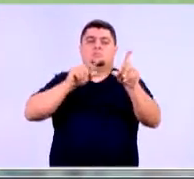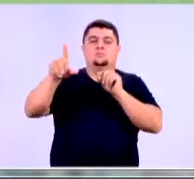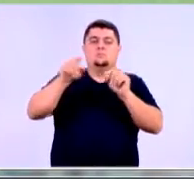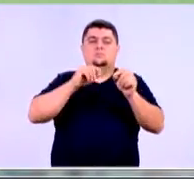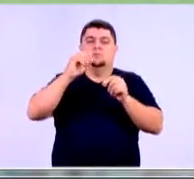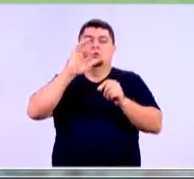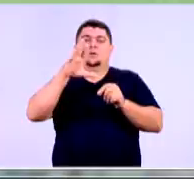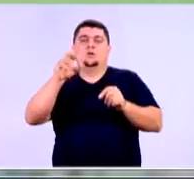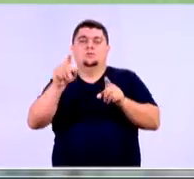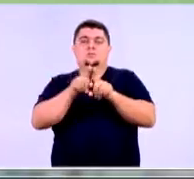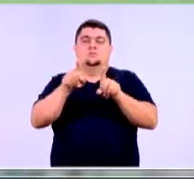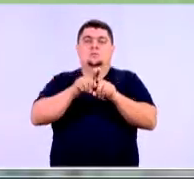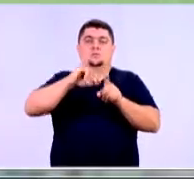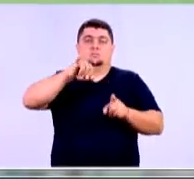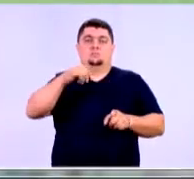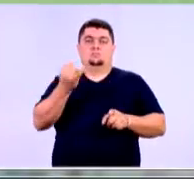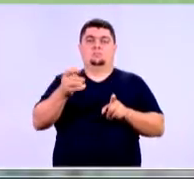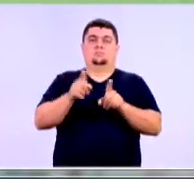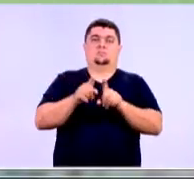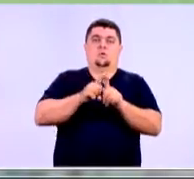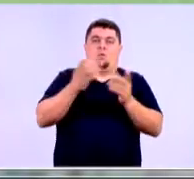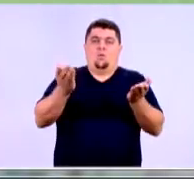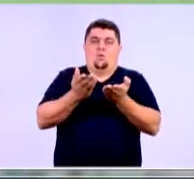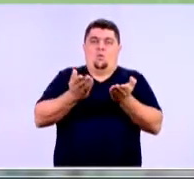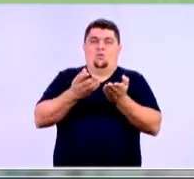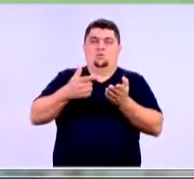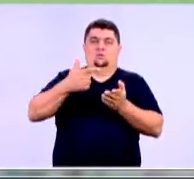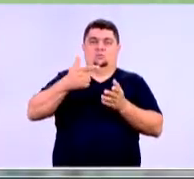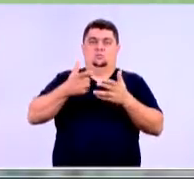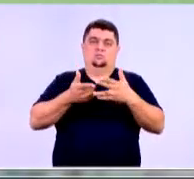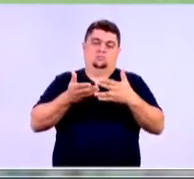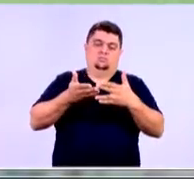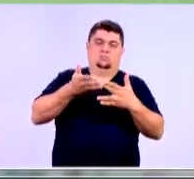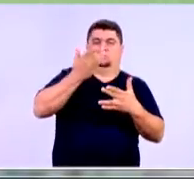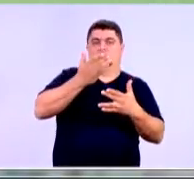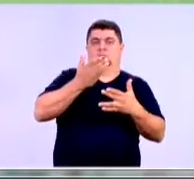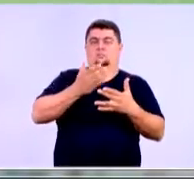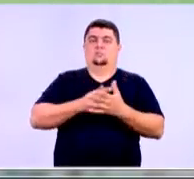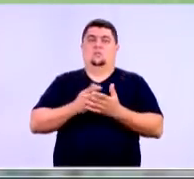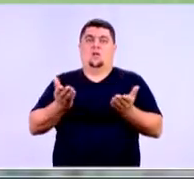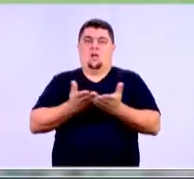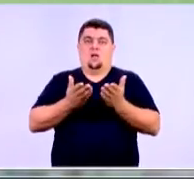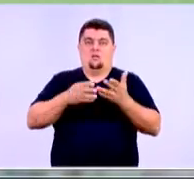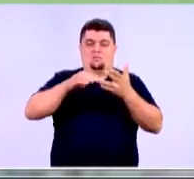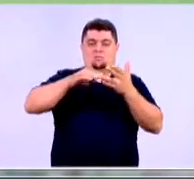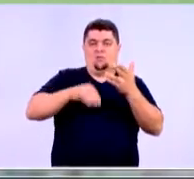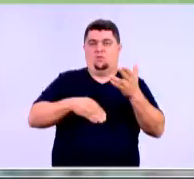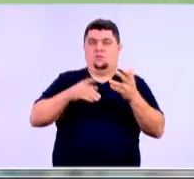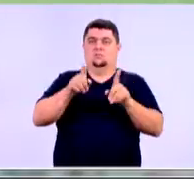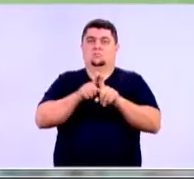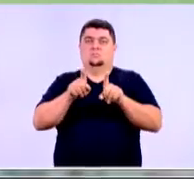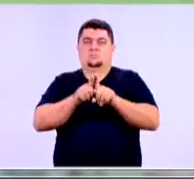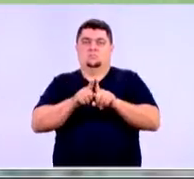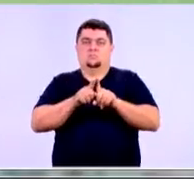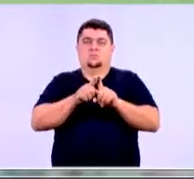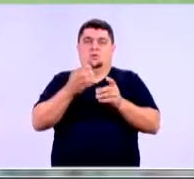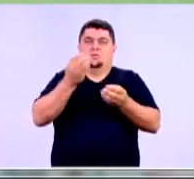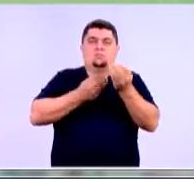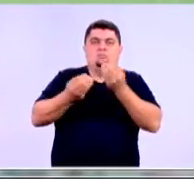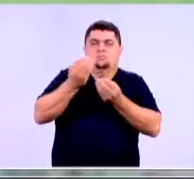risco e oportunidades, que nós vimos na aula de hoje, nos dois primeiros tempos. E agora, na teleaula de agora, nós vamos ver